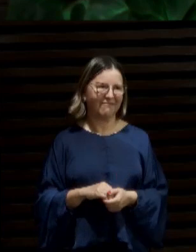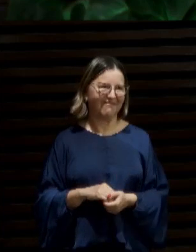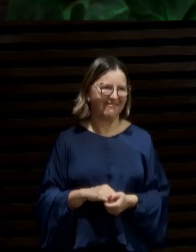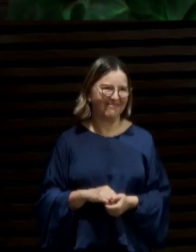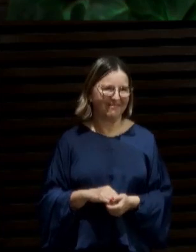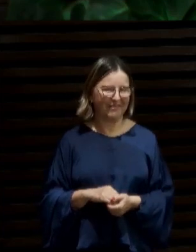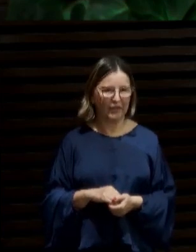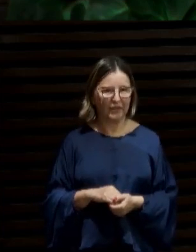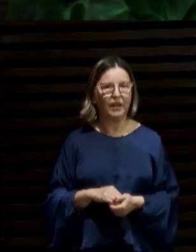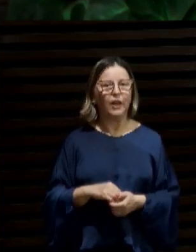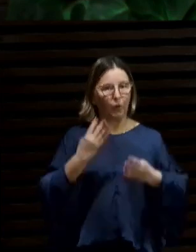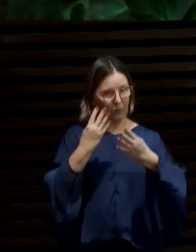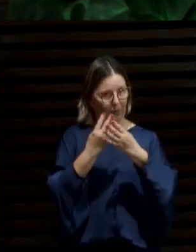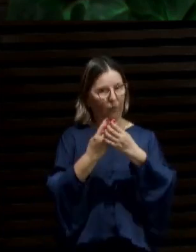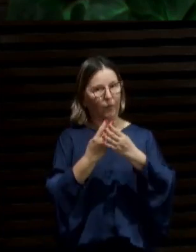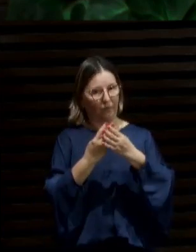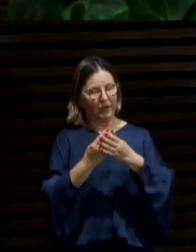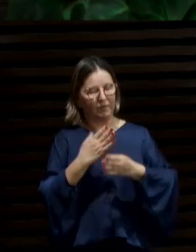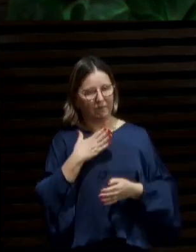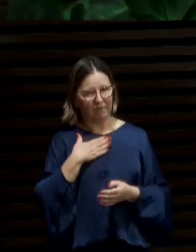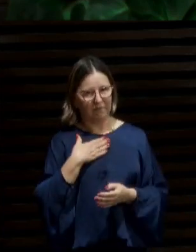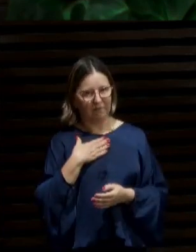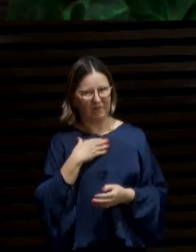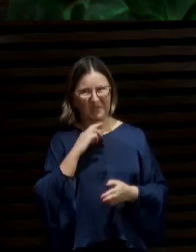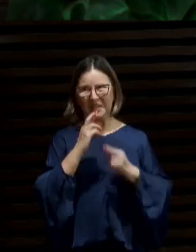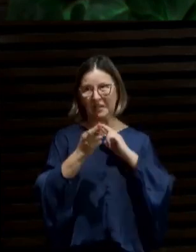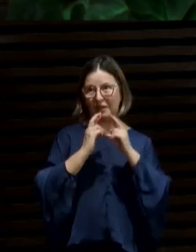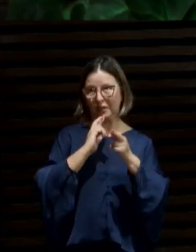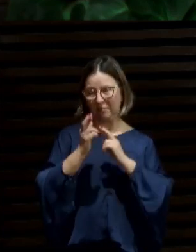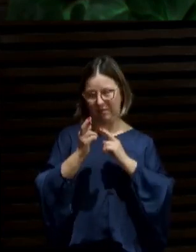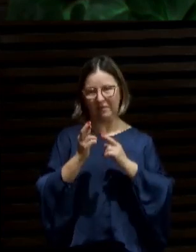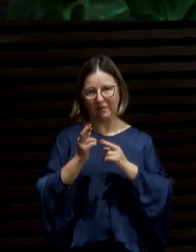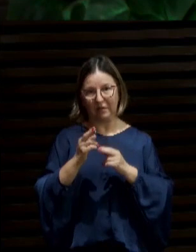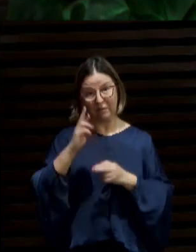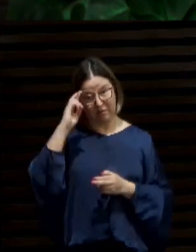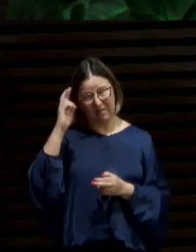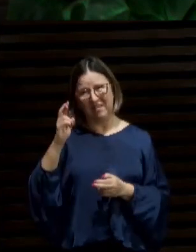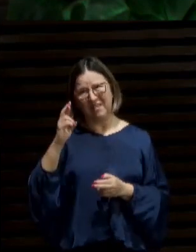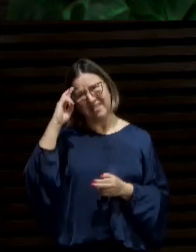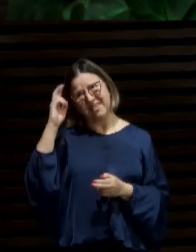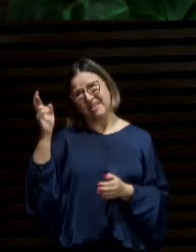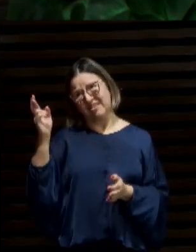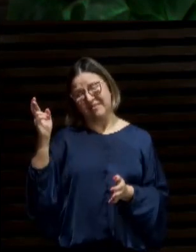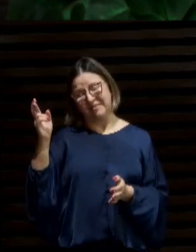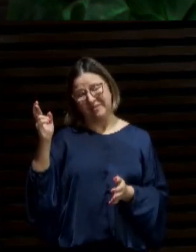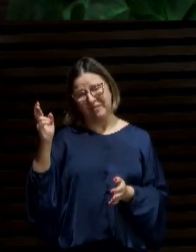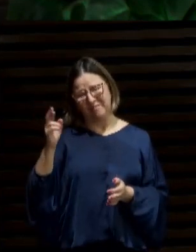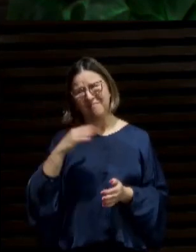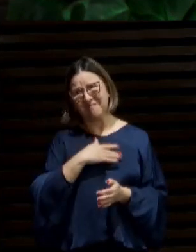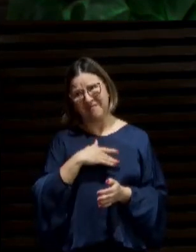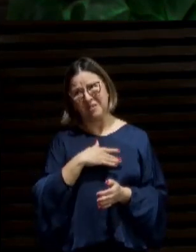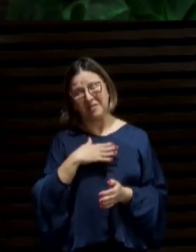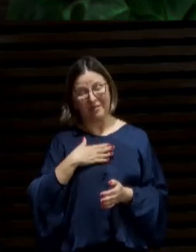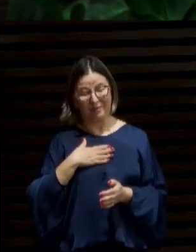Tenho confessado as minhas reclamações, os meus murmúrios ao Senhor. Senhor, tem